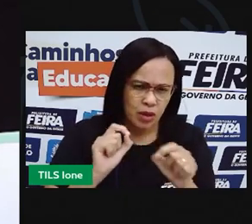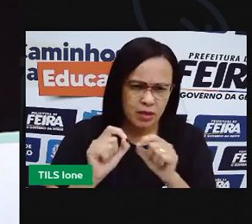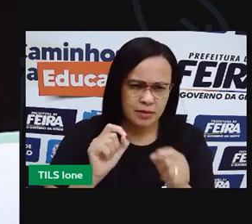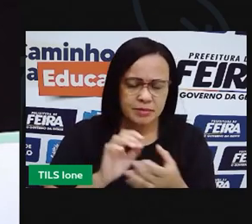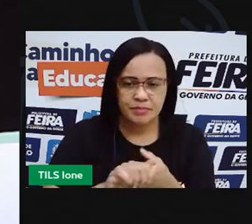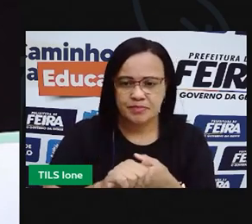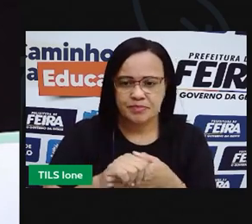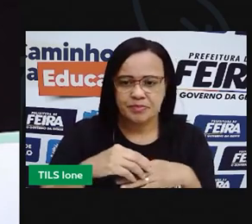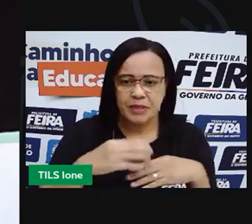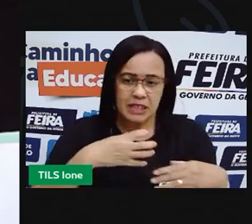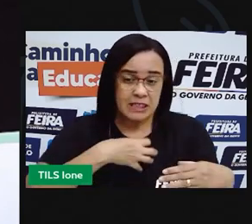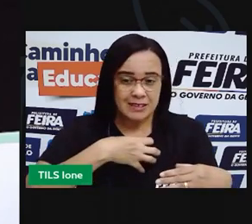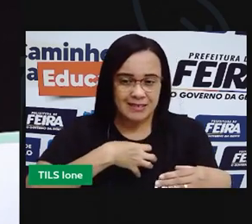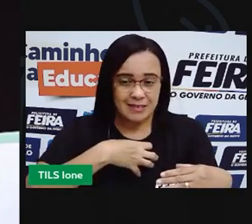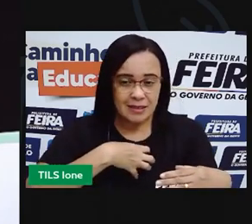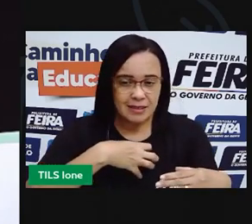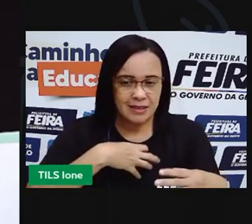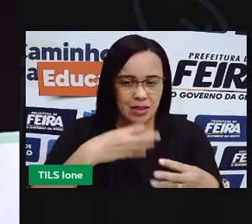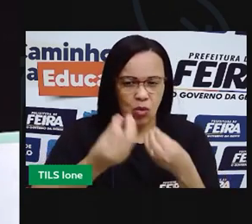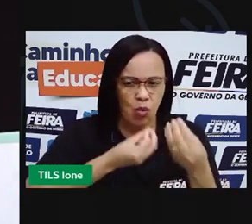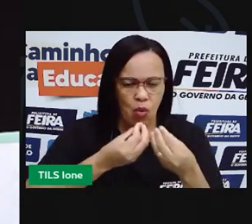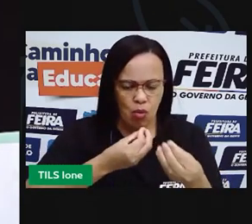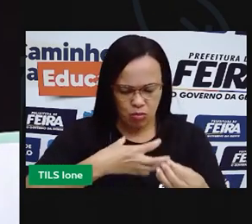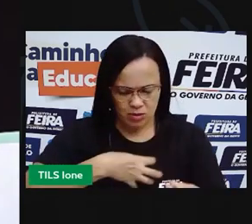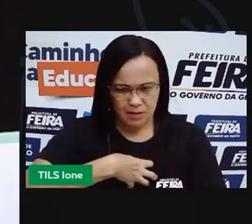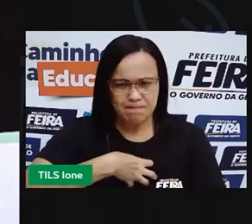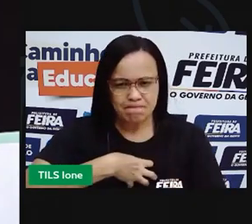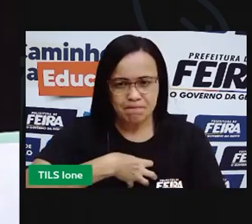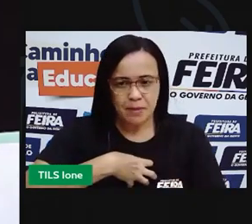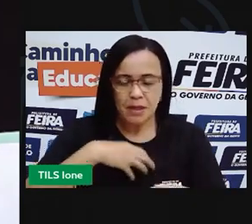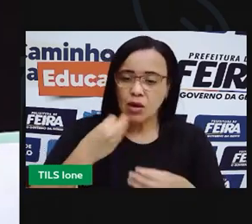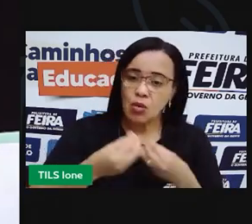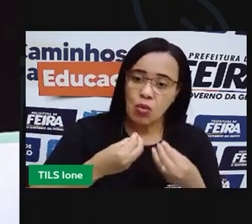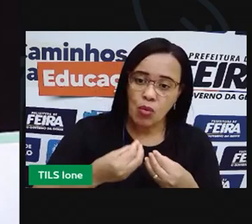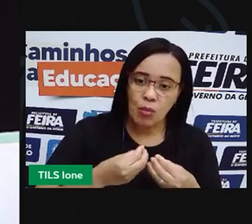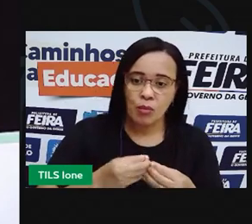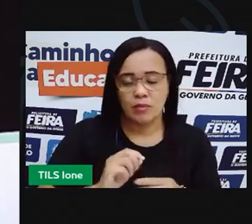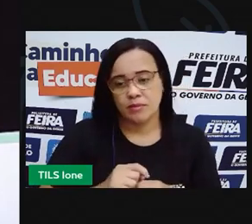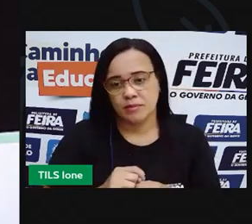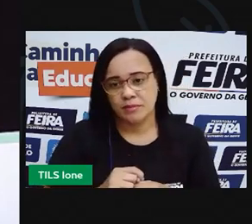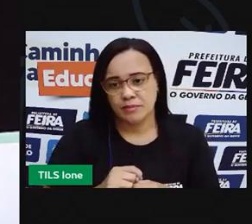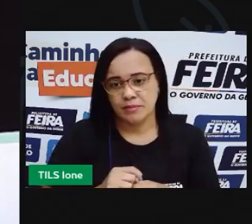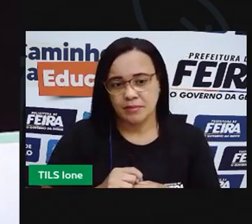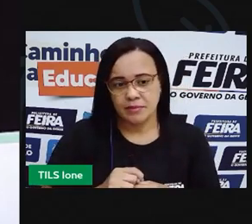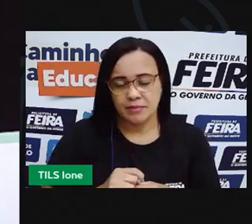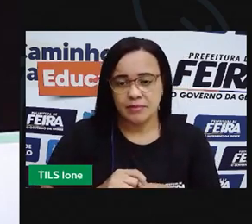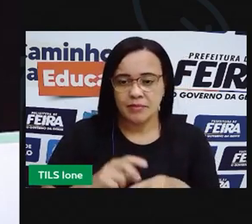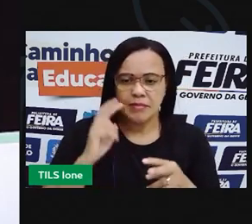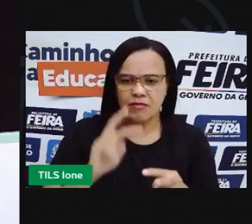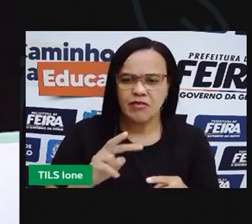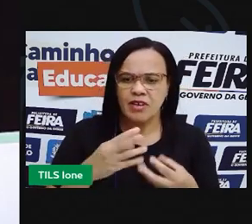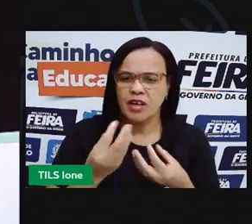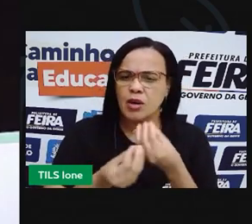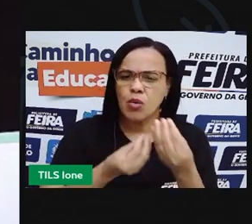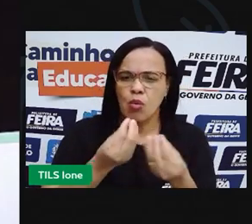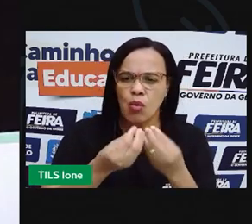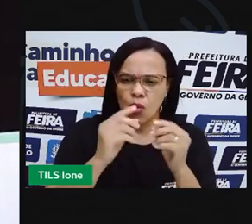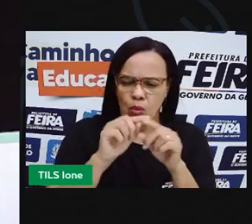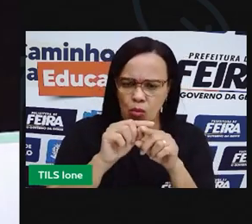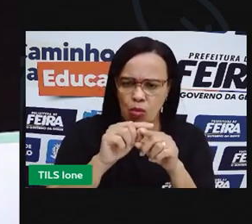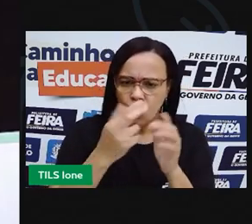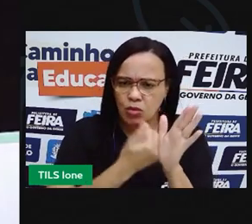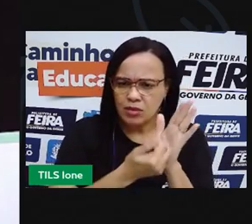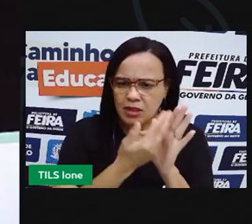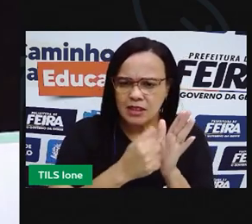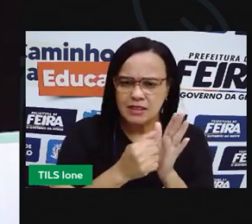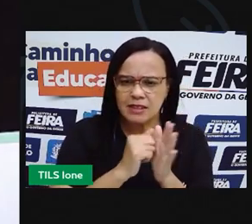passando a mão aí nos objetos que você tem em casa, para ver os formatos, ver tentando identificar